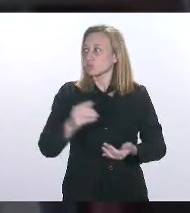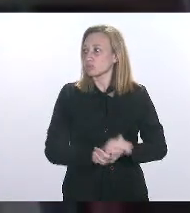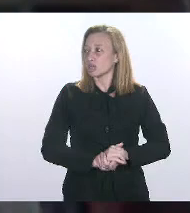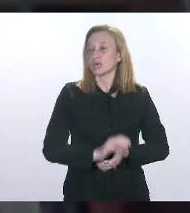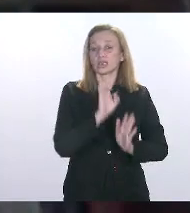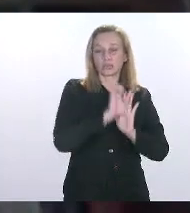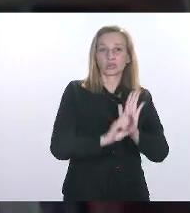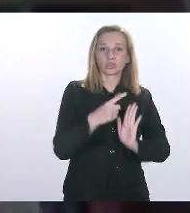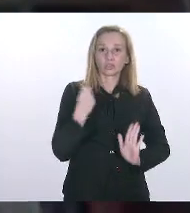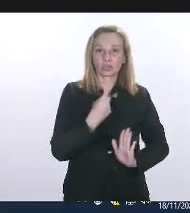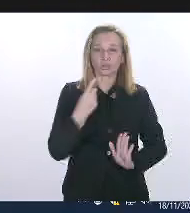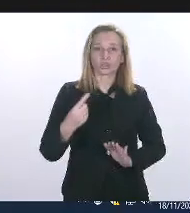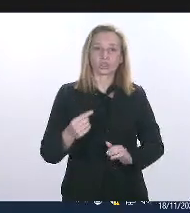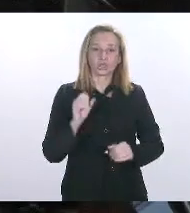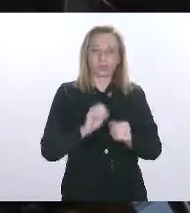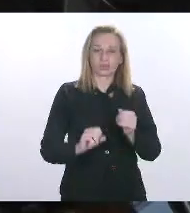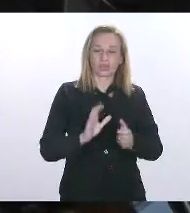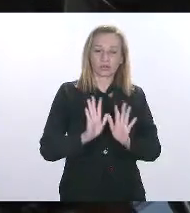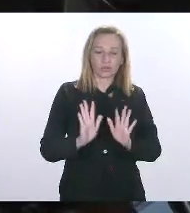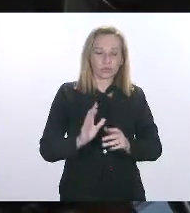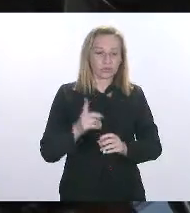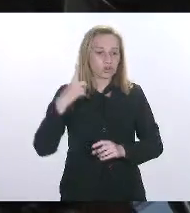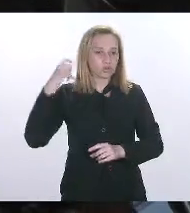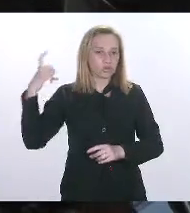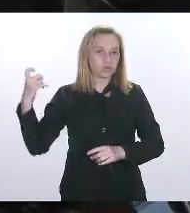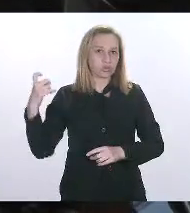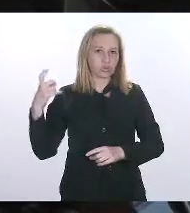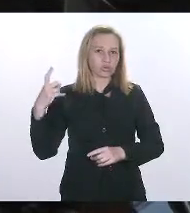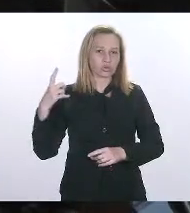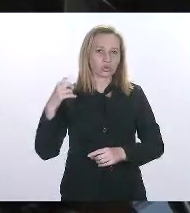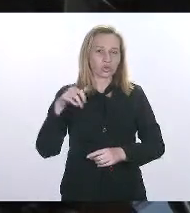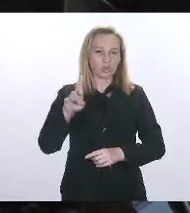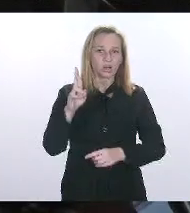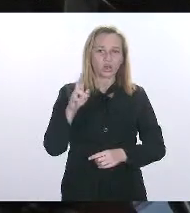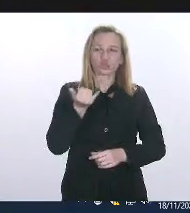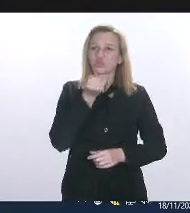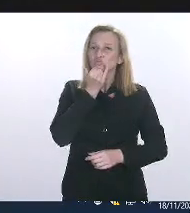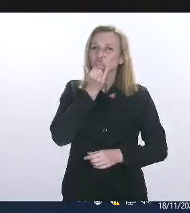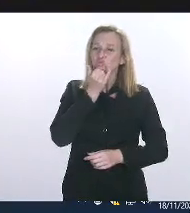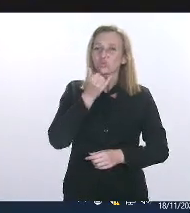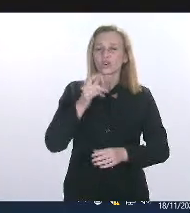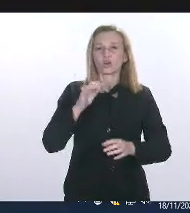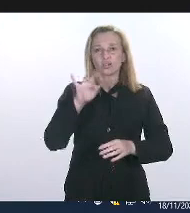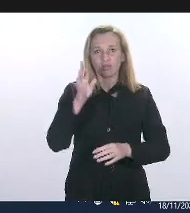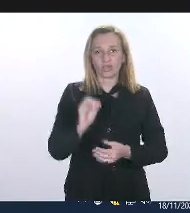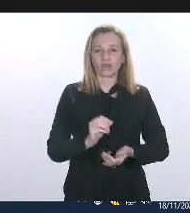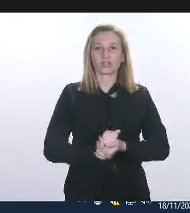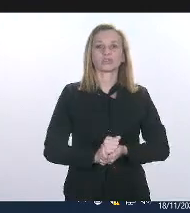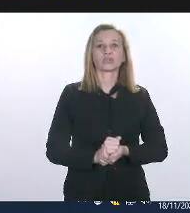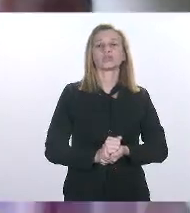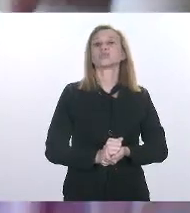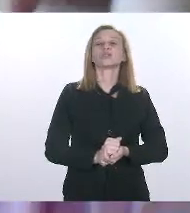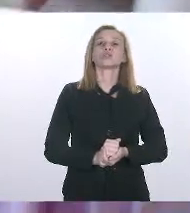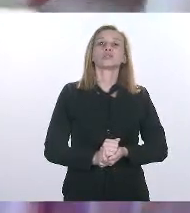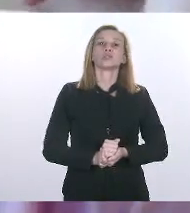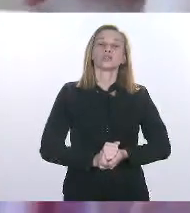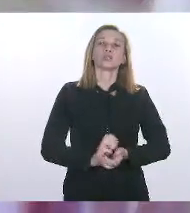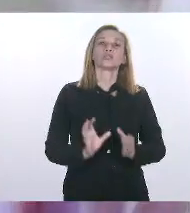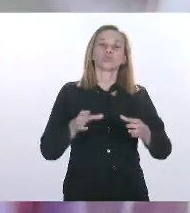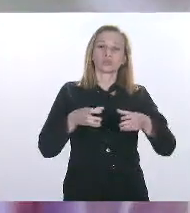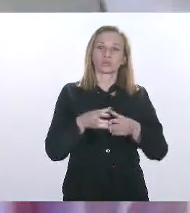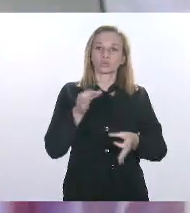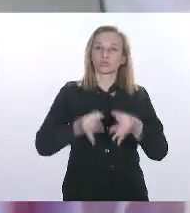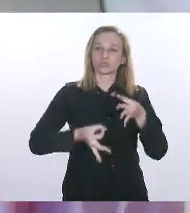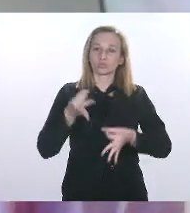de Constituição e Justiça... Está aberto, Eliomar, seu som. Desculpa, Flávio. Está em consonância com as emendas da Comissão de Constituição e Justiça